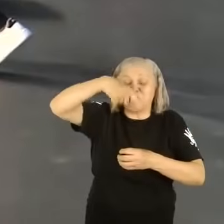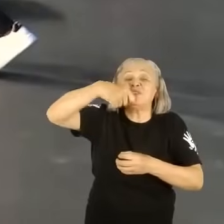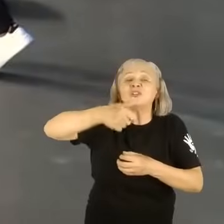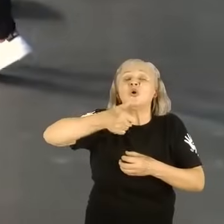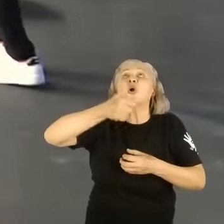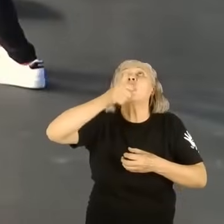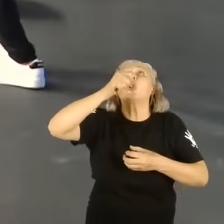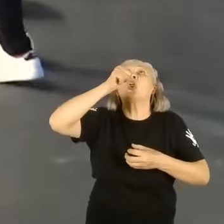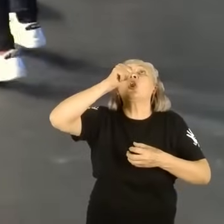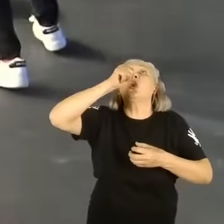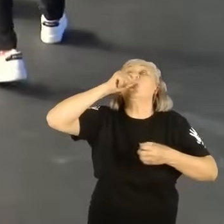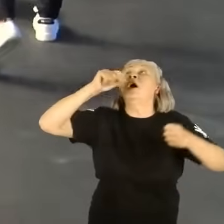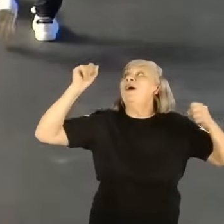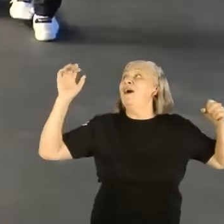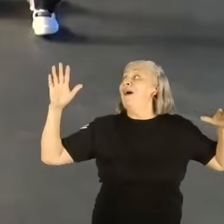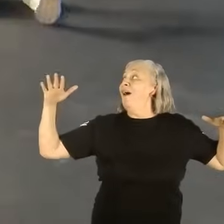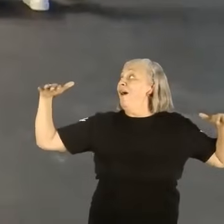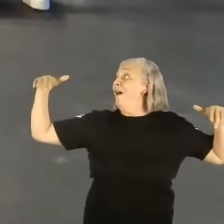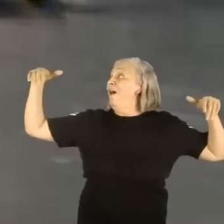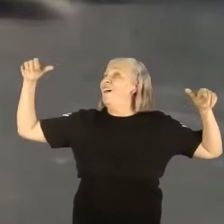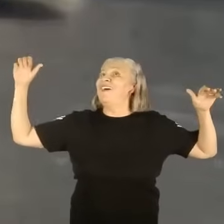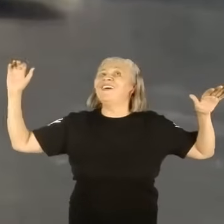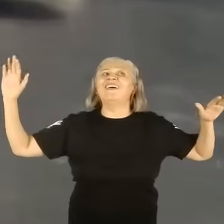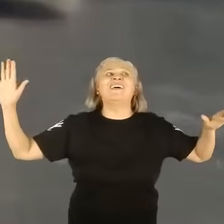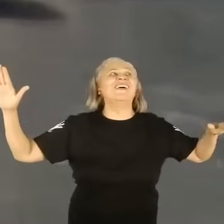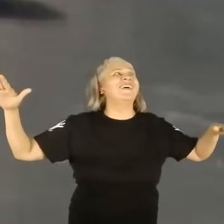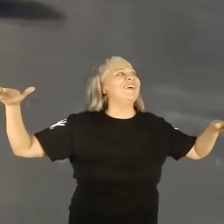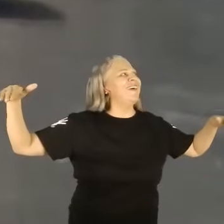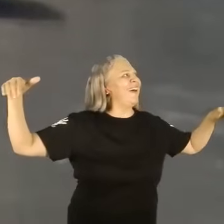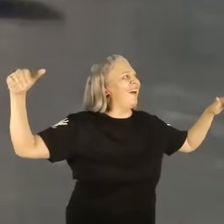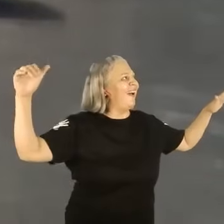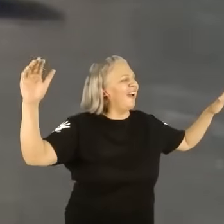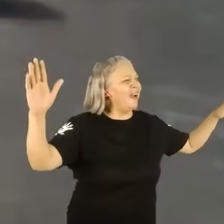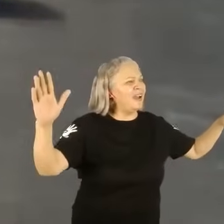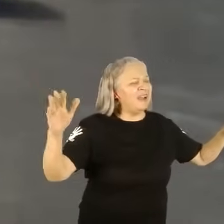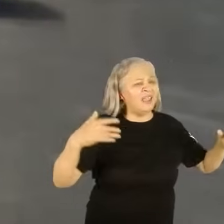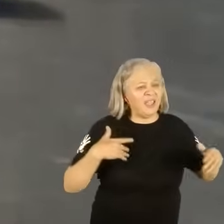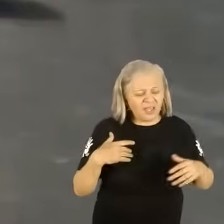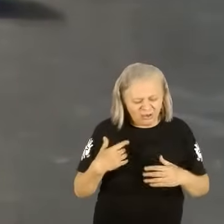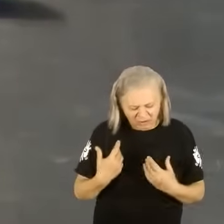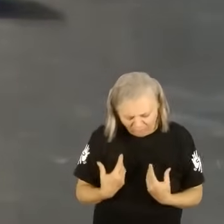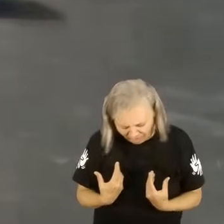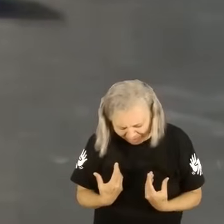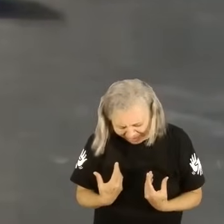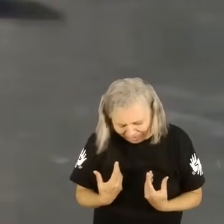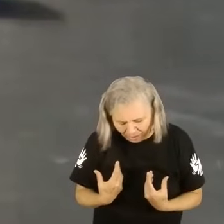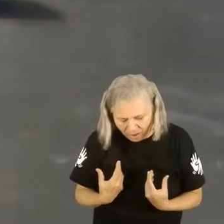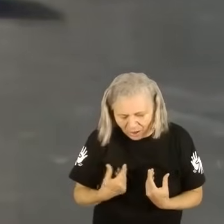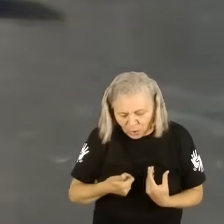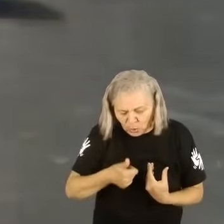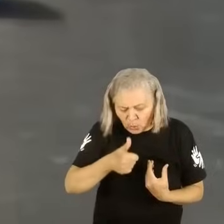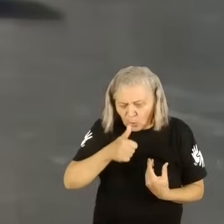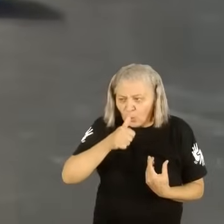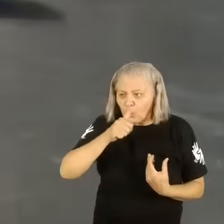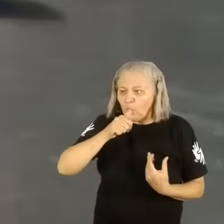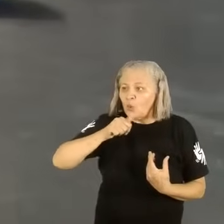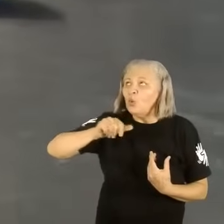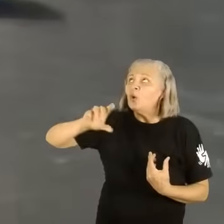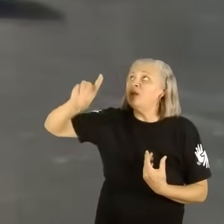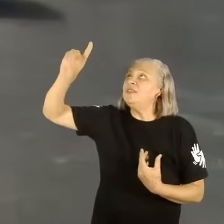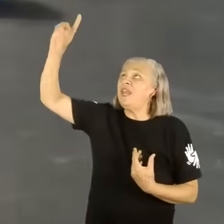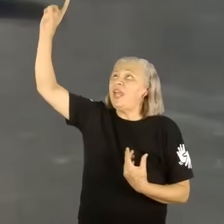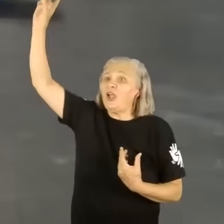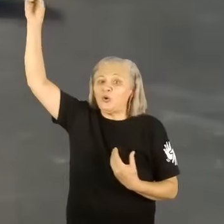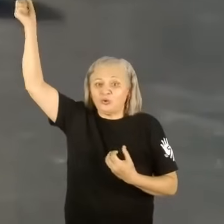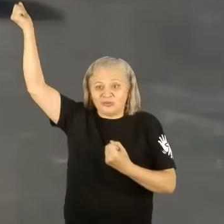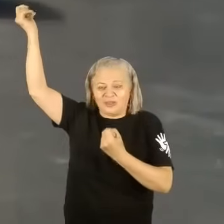que aconteceu. Meu pai, eu vim para o culto meio cabisbaixo, meio assim, sem esperança nenhuma. Mas a palavra de